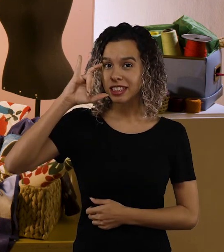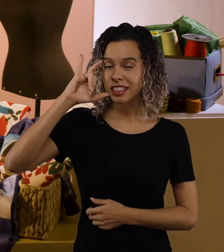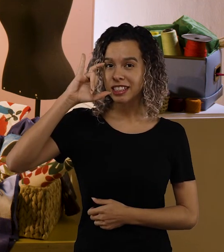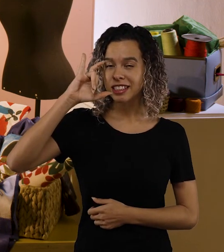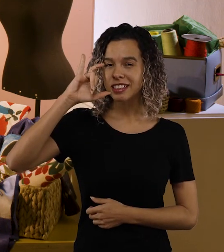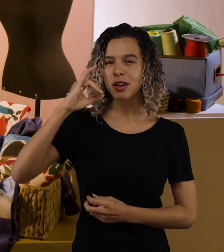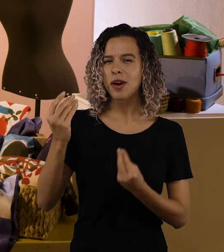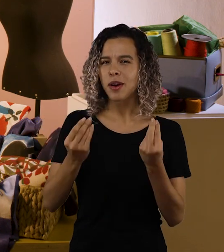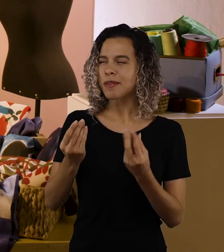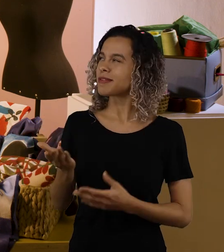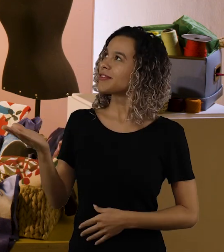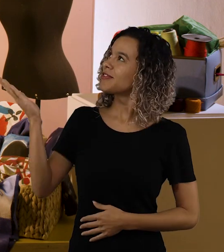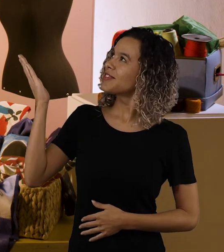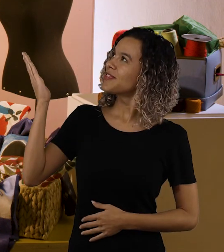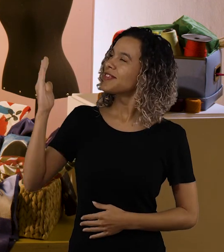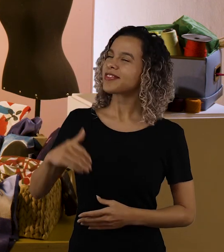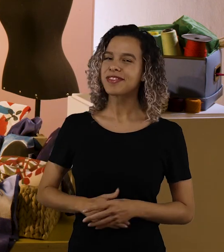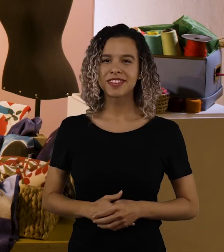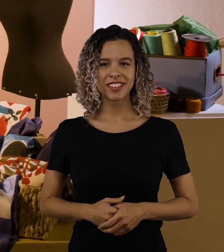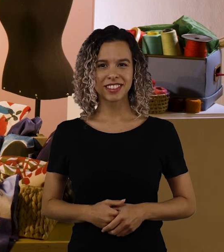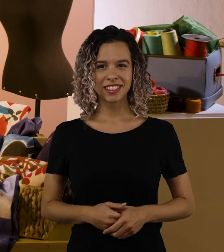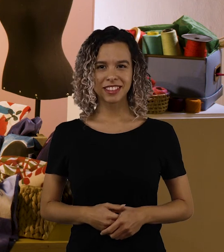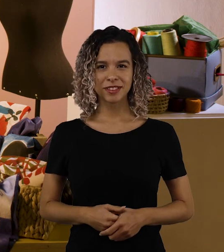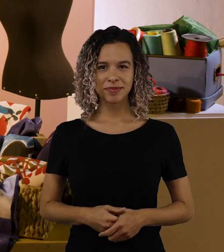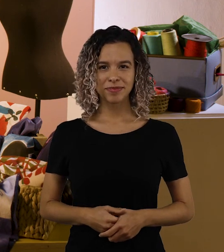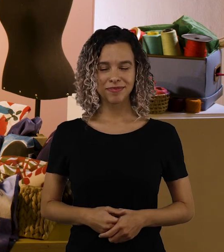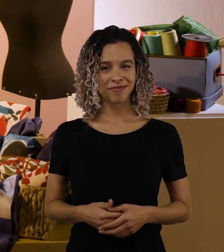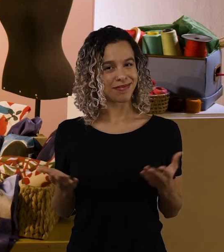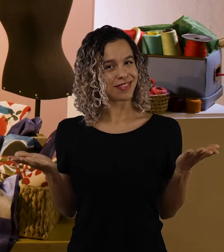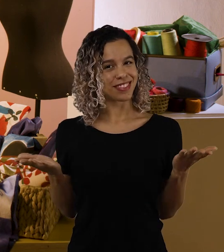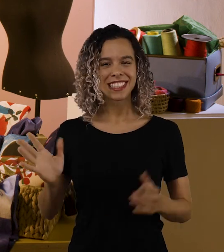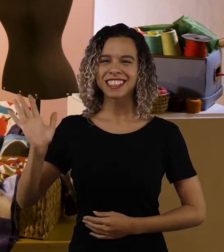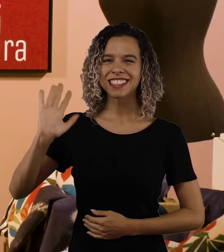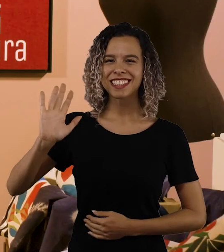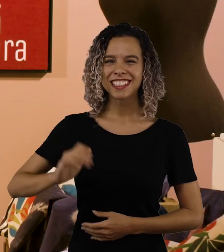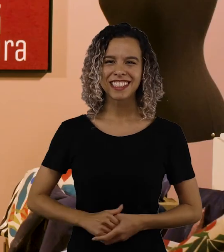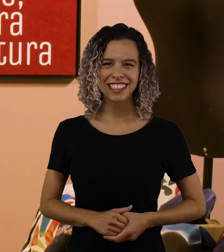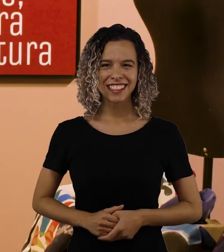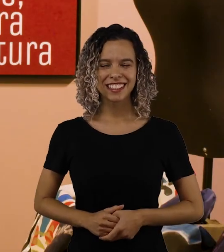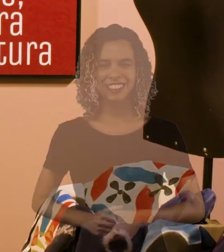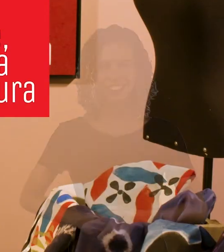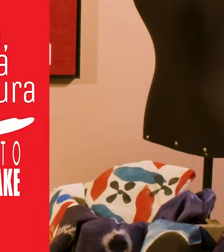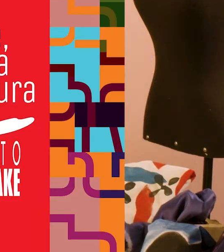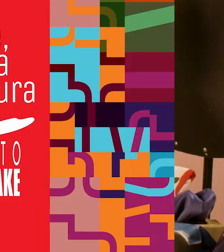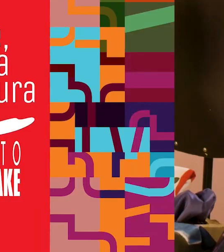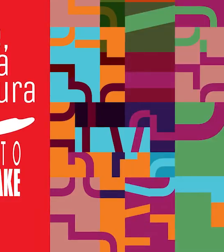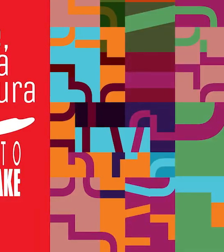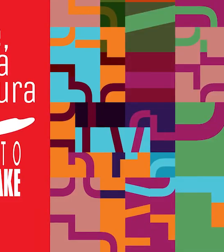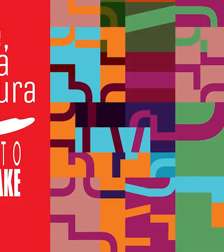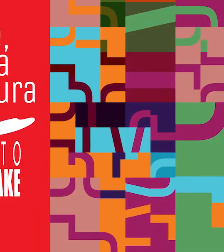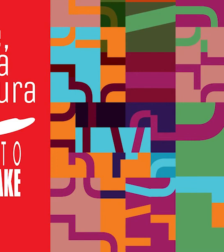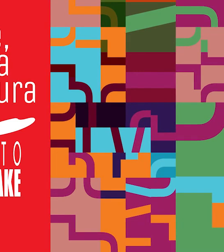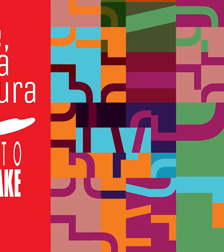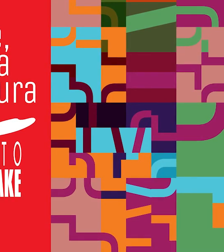sociais. No Instagram, podem me procurar por jaquelinepaz.arte. E é isso. Tchau!